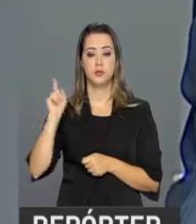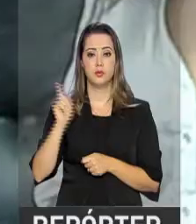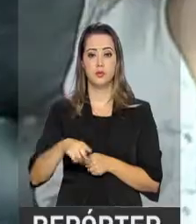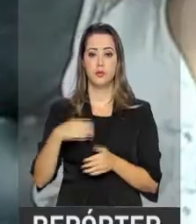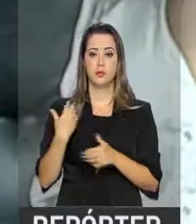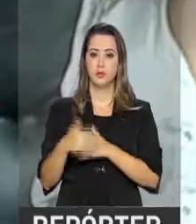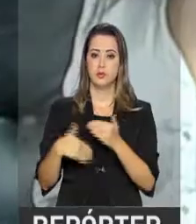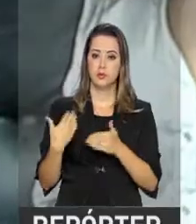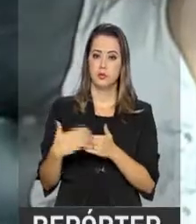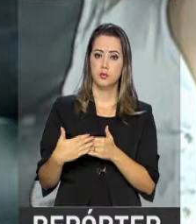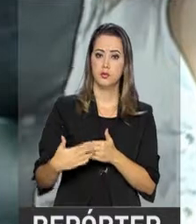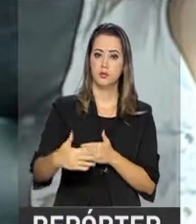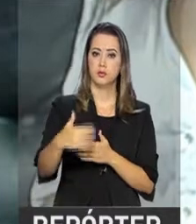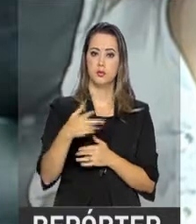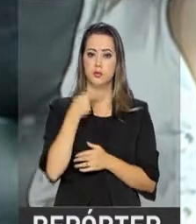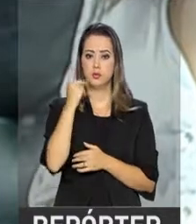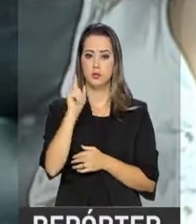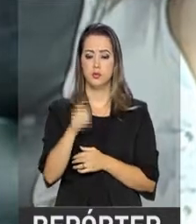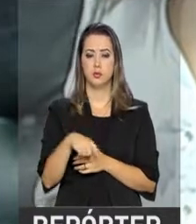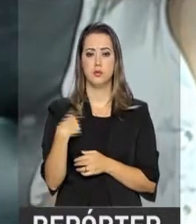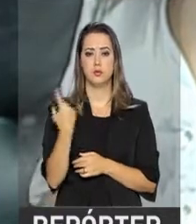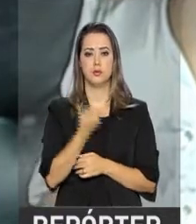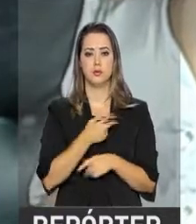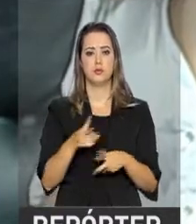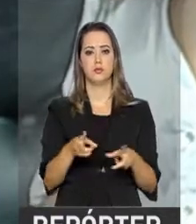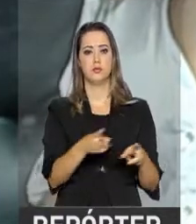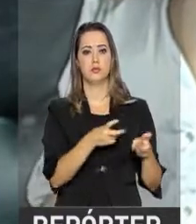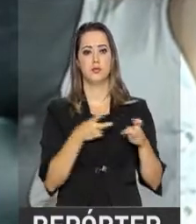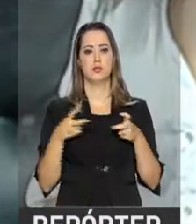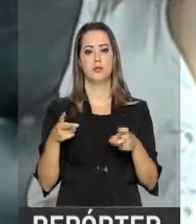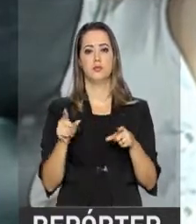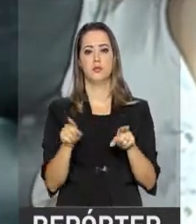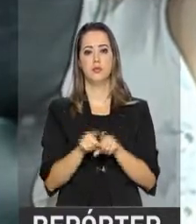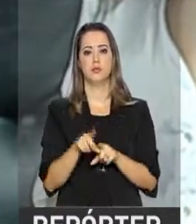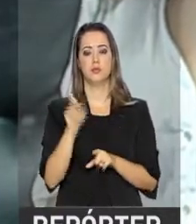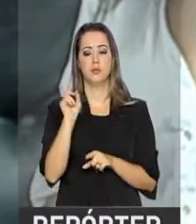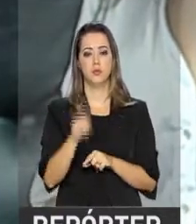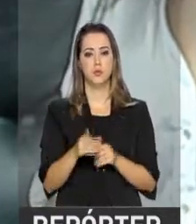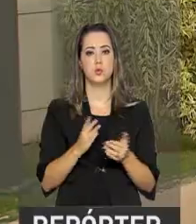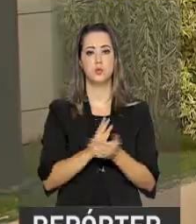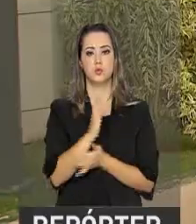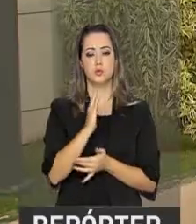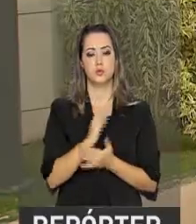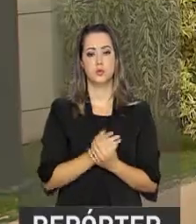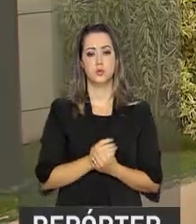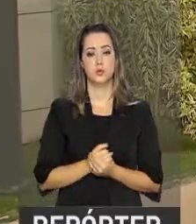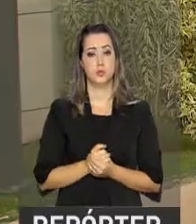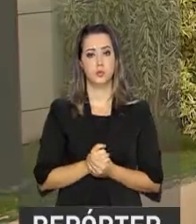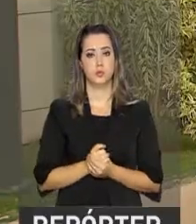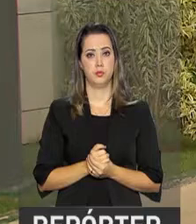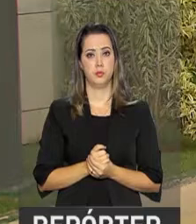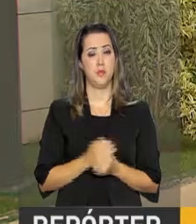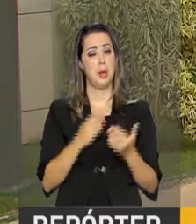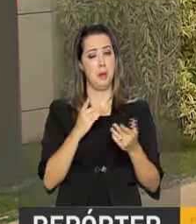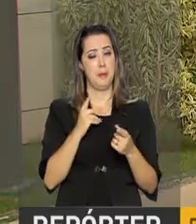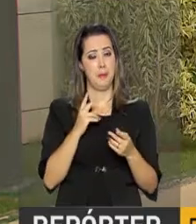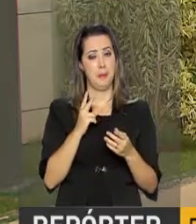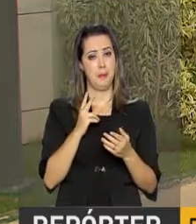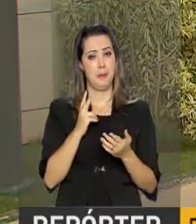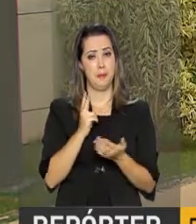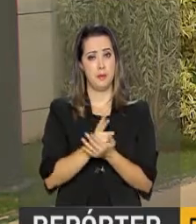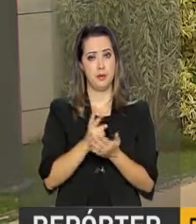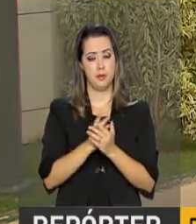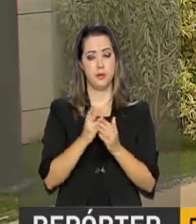continuamos afirmando a nossa avaliação de que serão aprovados apesar do rebaixamento a agência